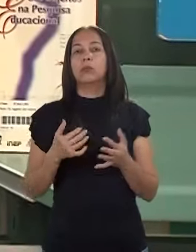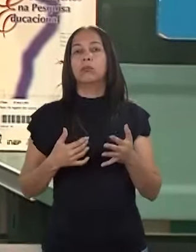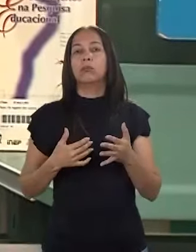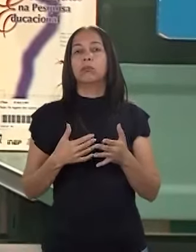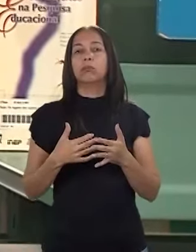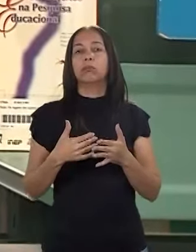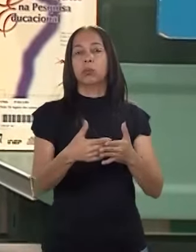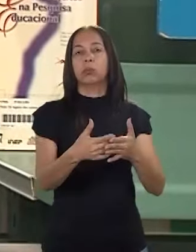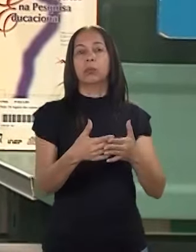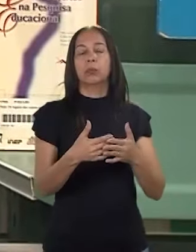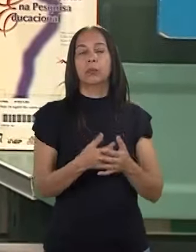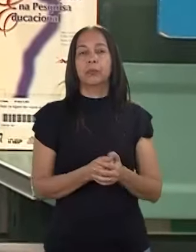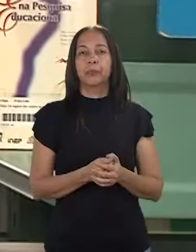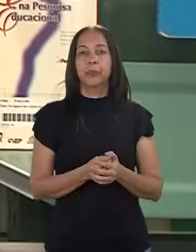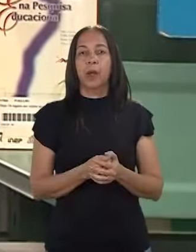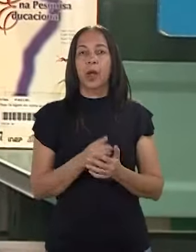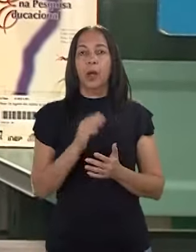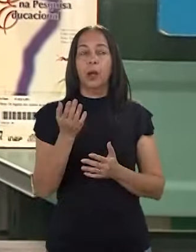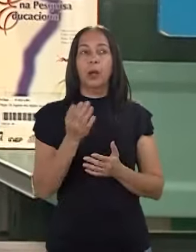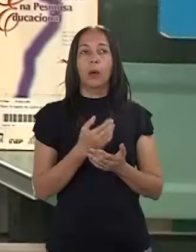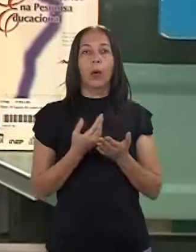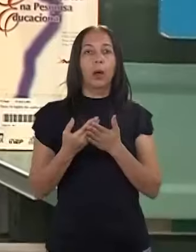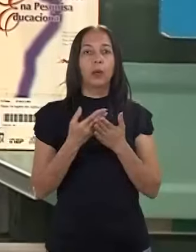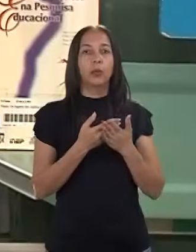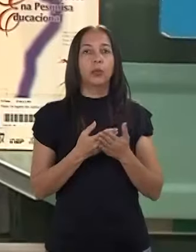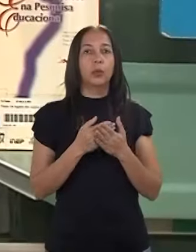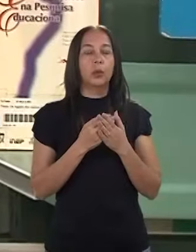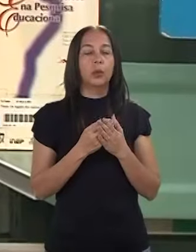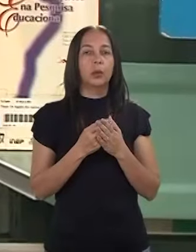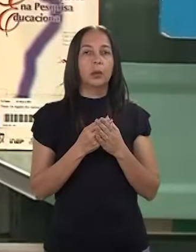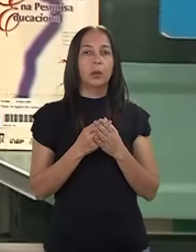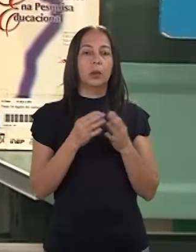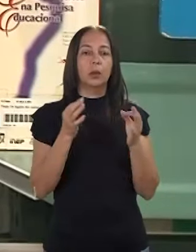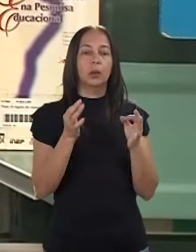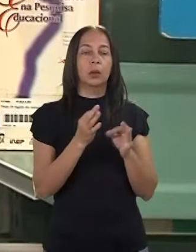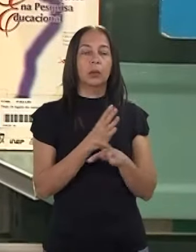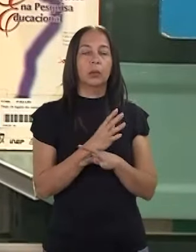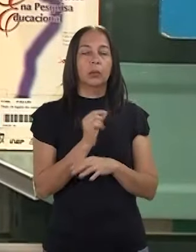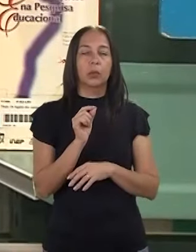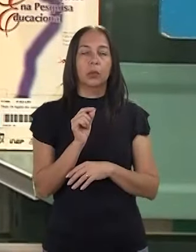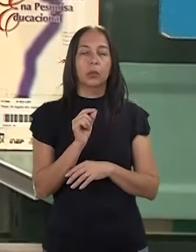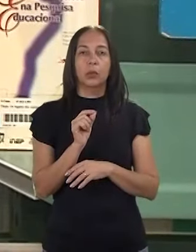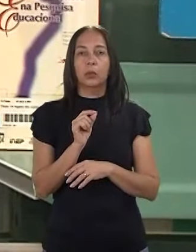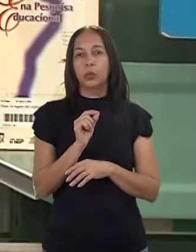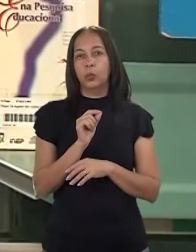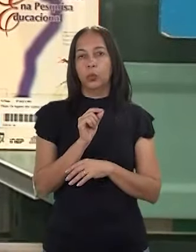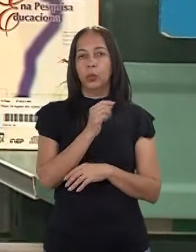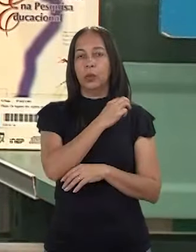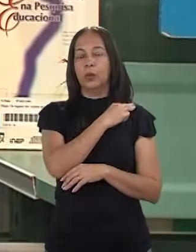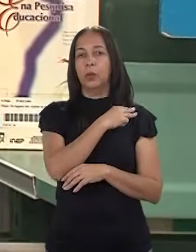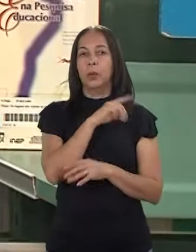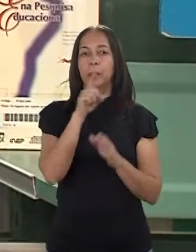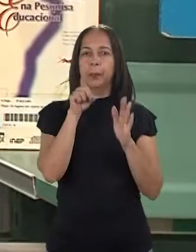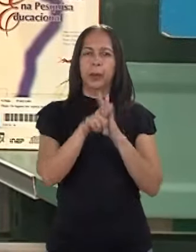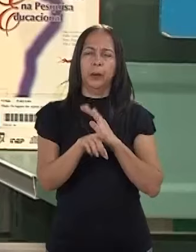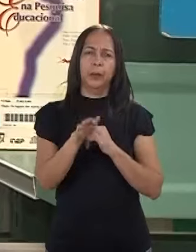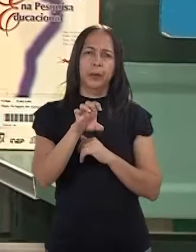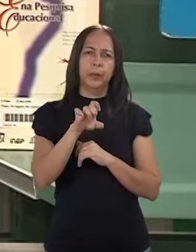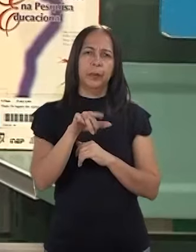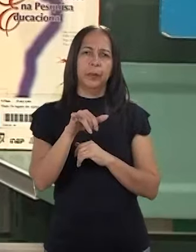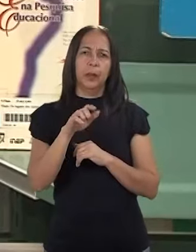algorítmica desde 2010 A partir dessa percepção a estudante concluinte do ensino médio